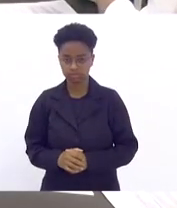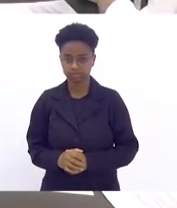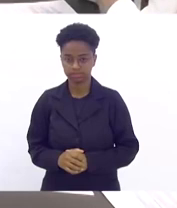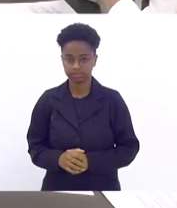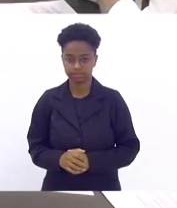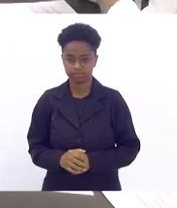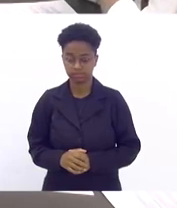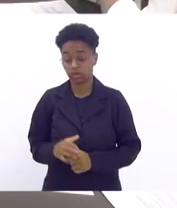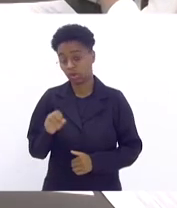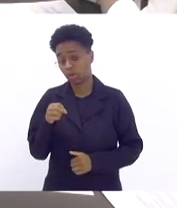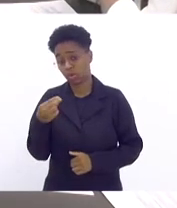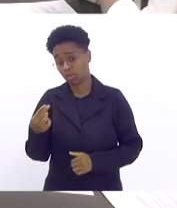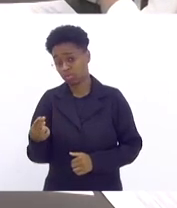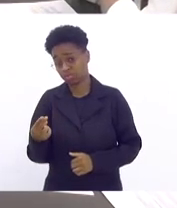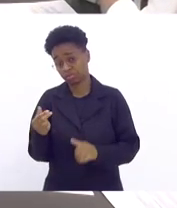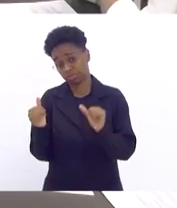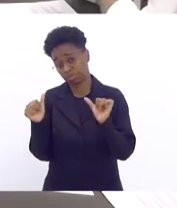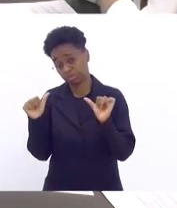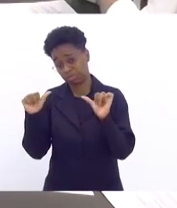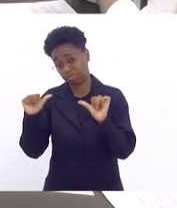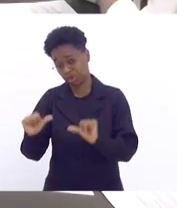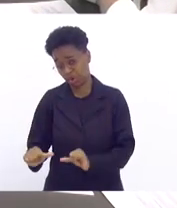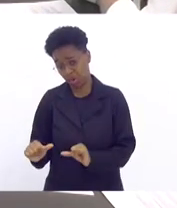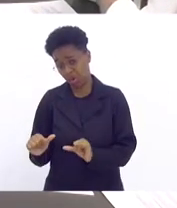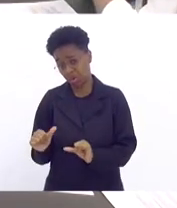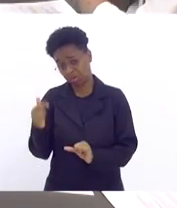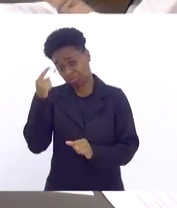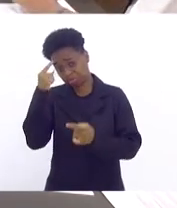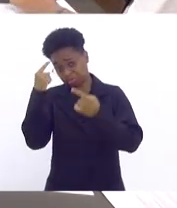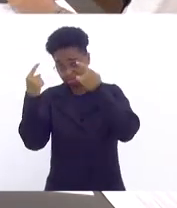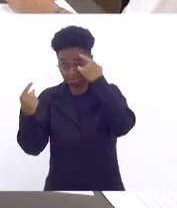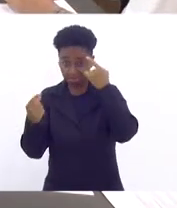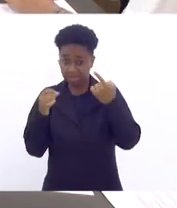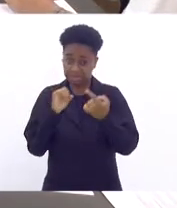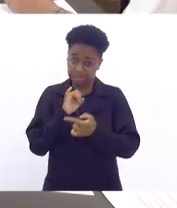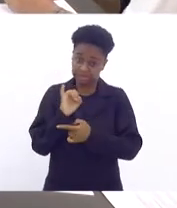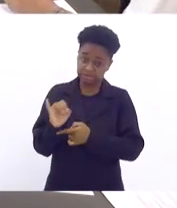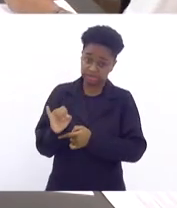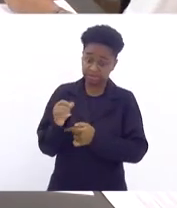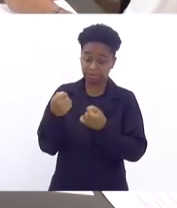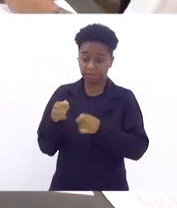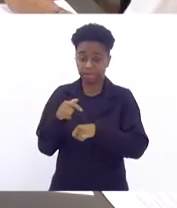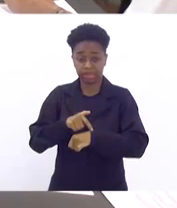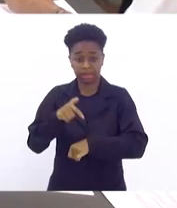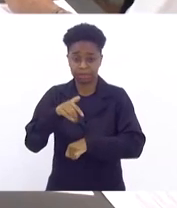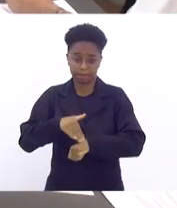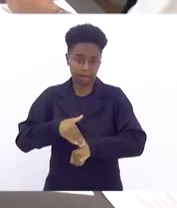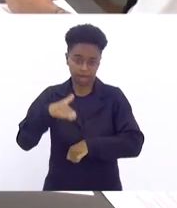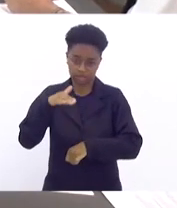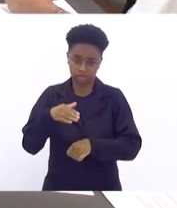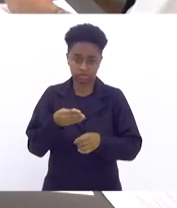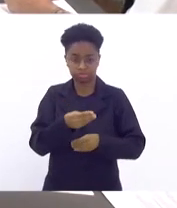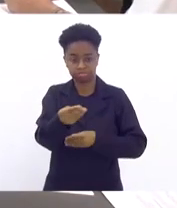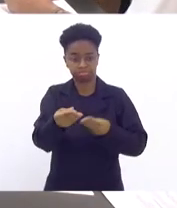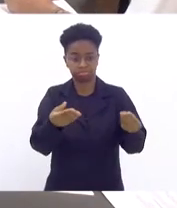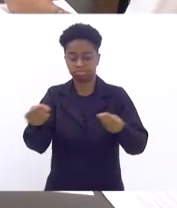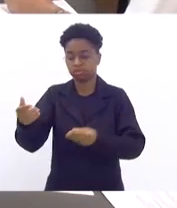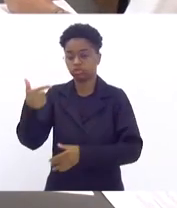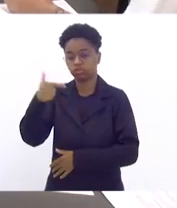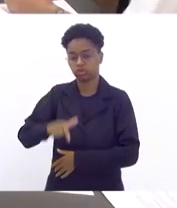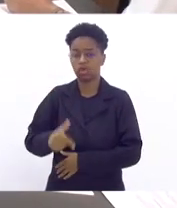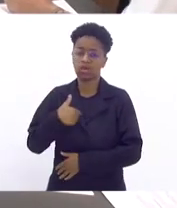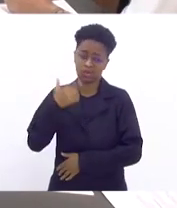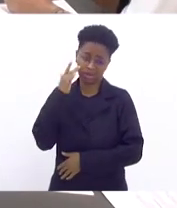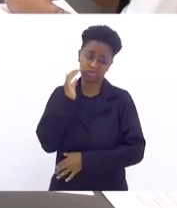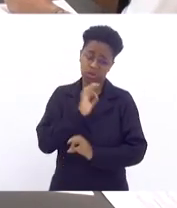ou na pior das hipóteses de fato por mais que implica em demanda de mais tempo redistribuir eu acho excelente porque é